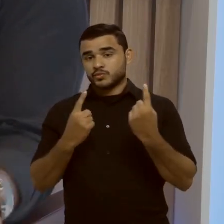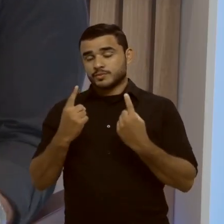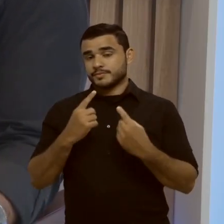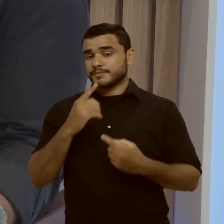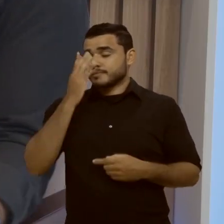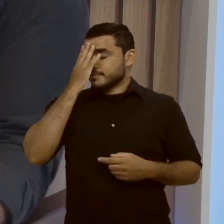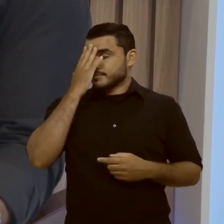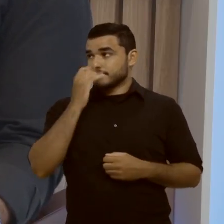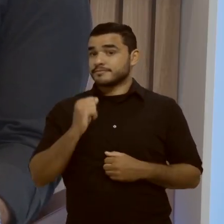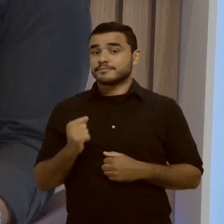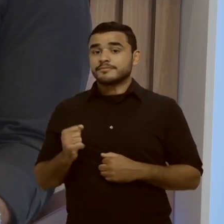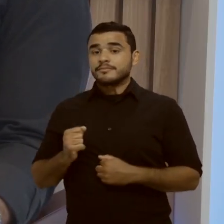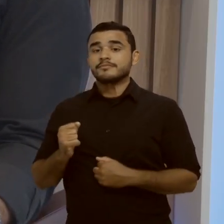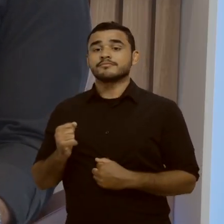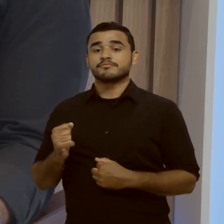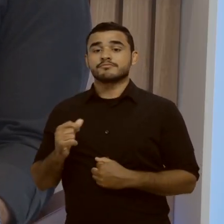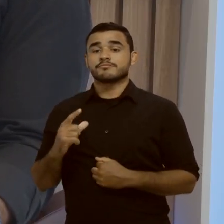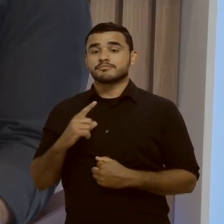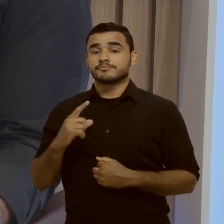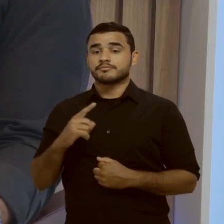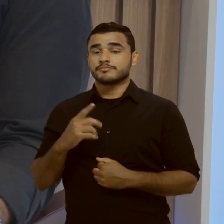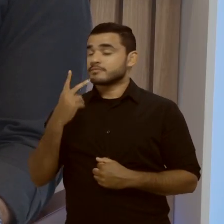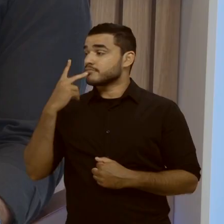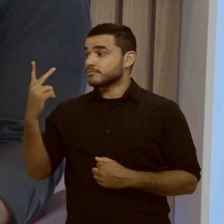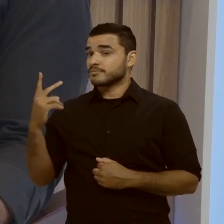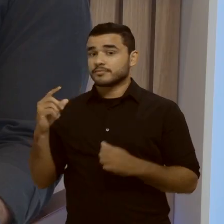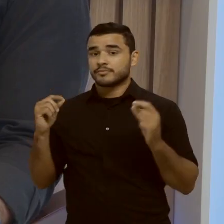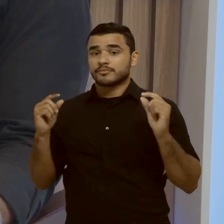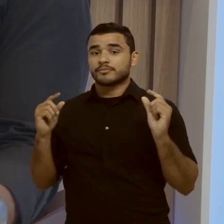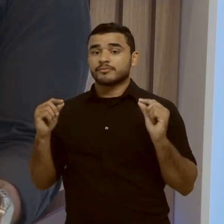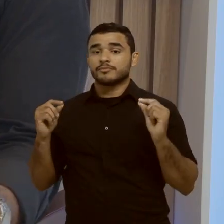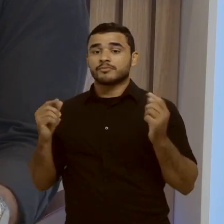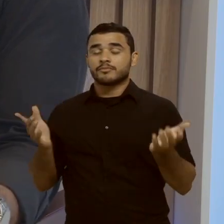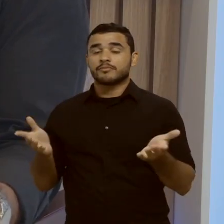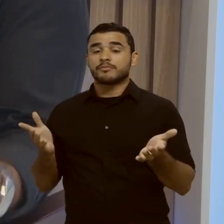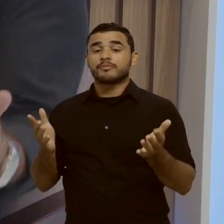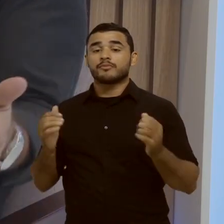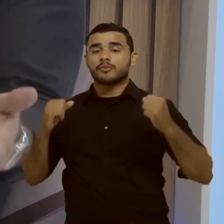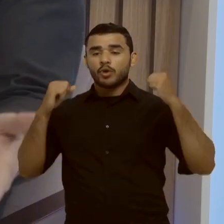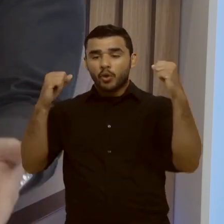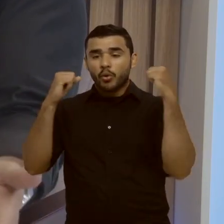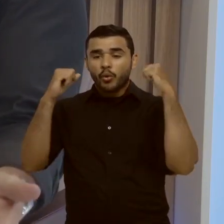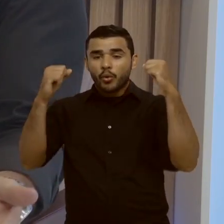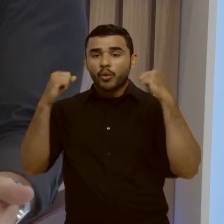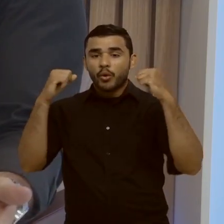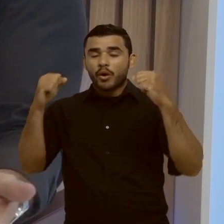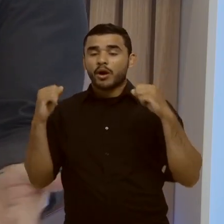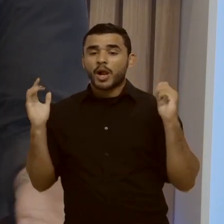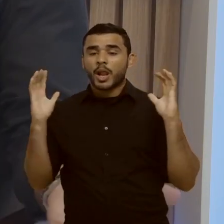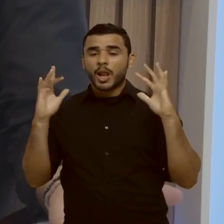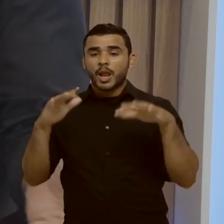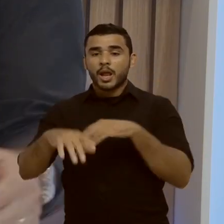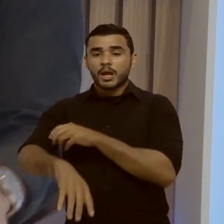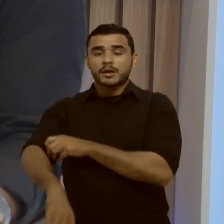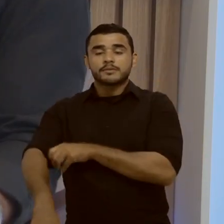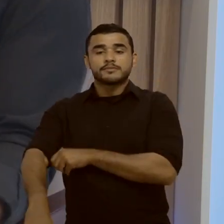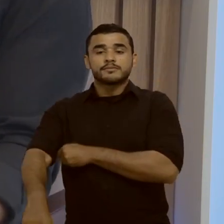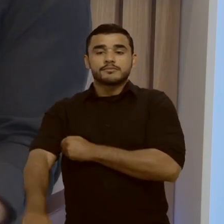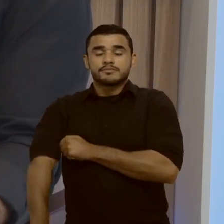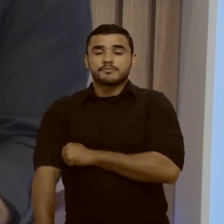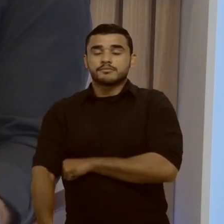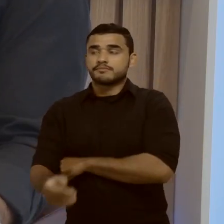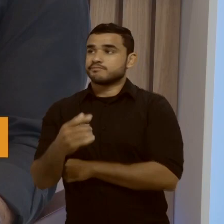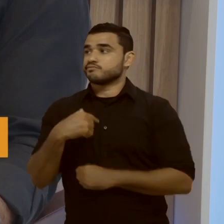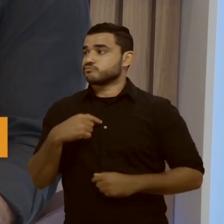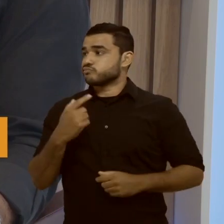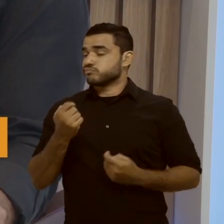cantava aqui a pedra na semana passada que a torcida deveria se fazer presente. Infelizmente, não foi o